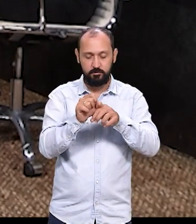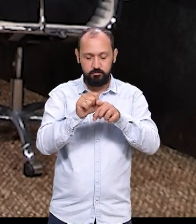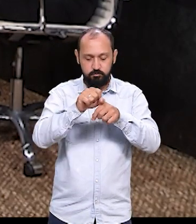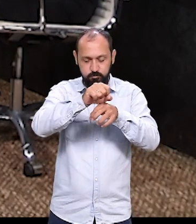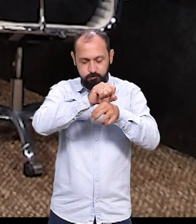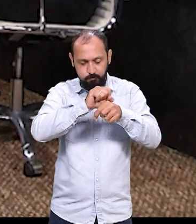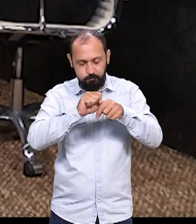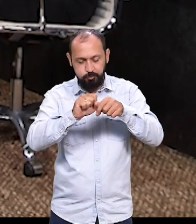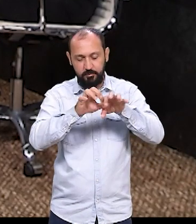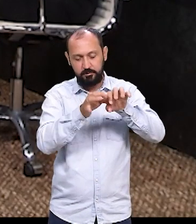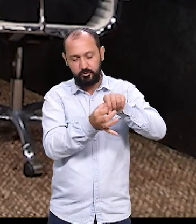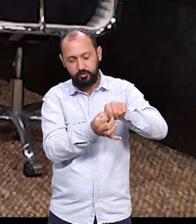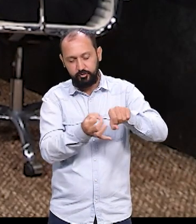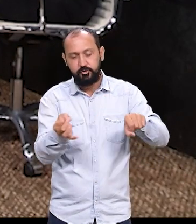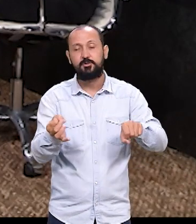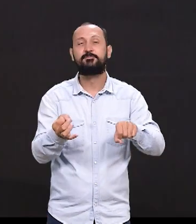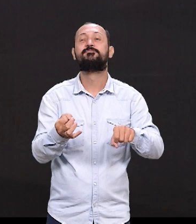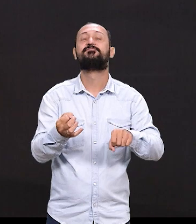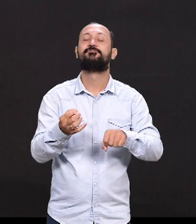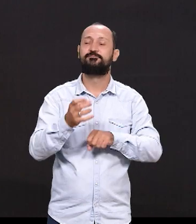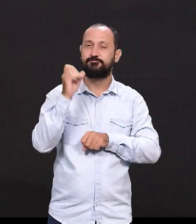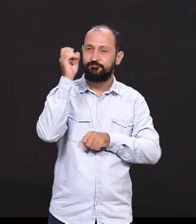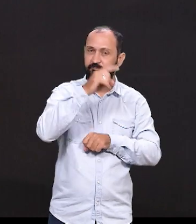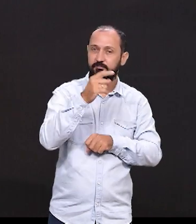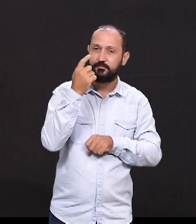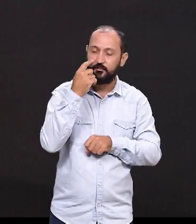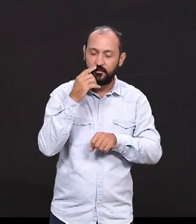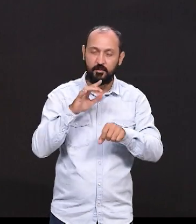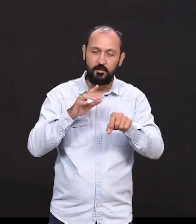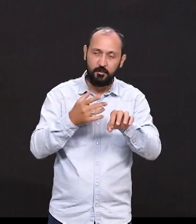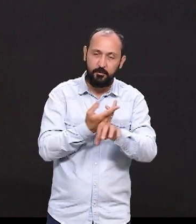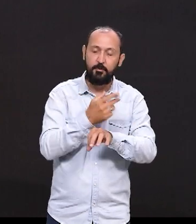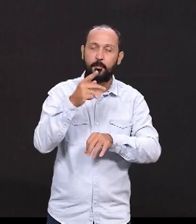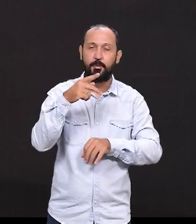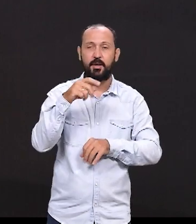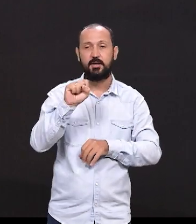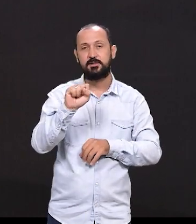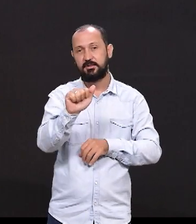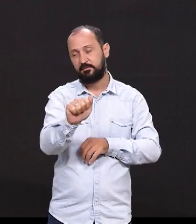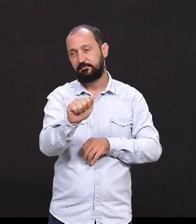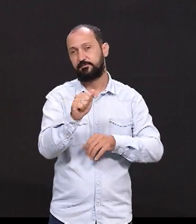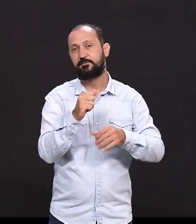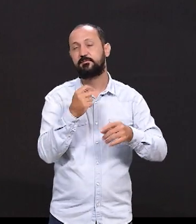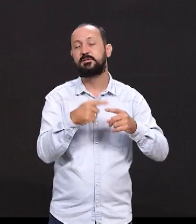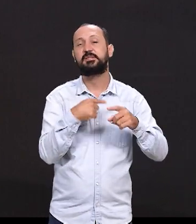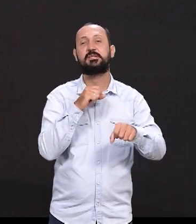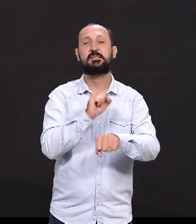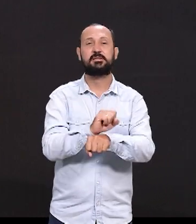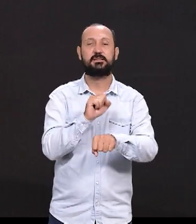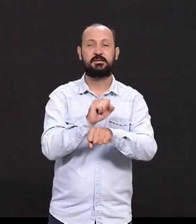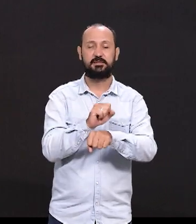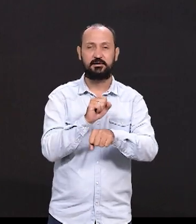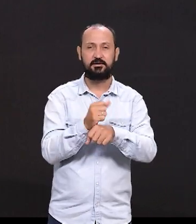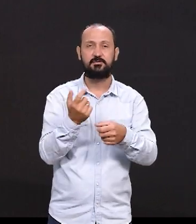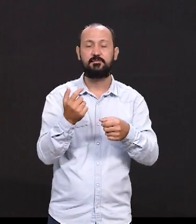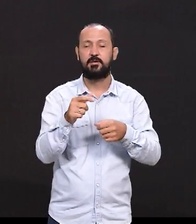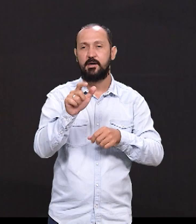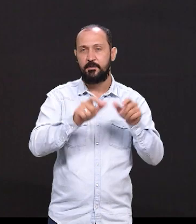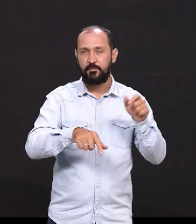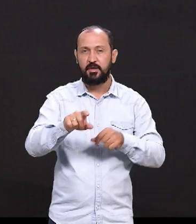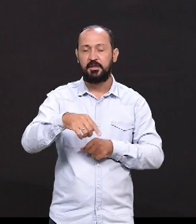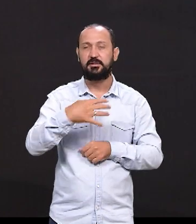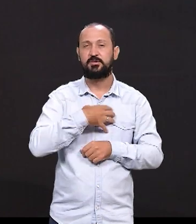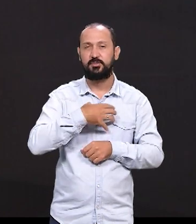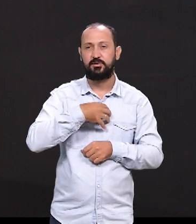esse nódulo invadir esse canal daí a necessidade de fazer o toque retal e PSA por quê esperar esse esse